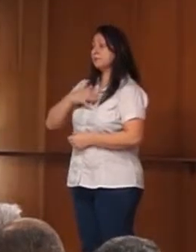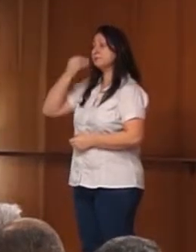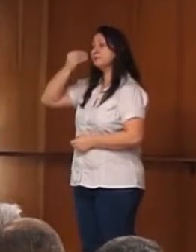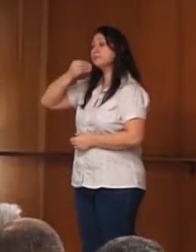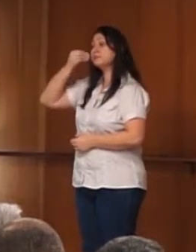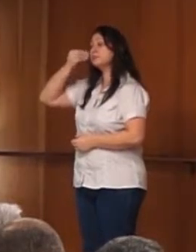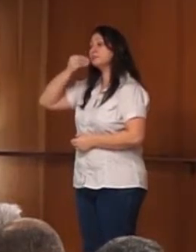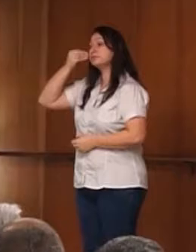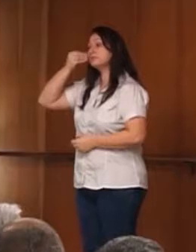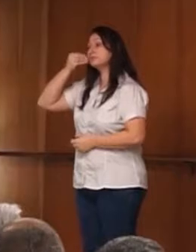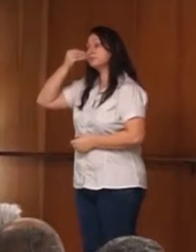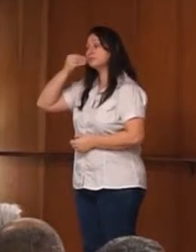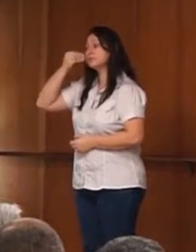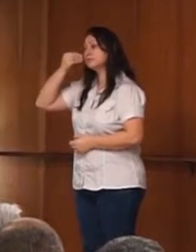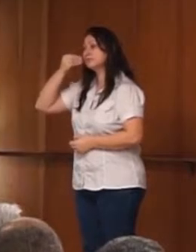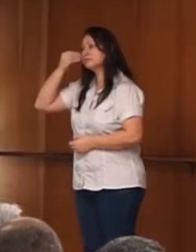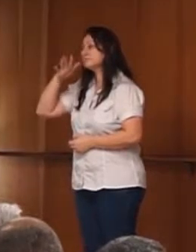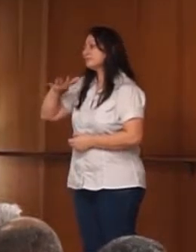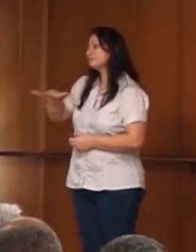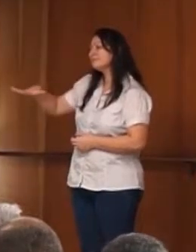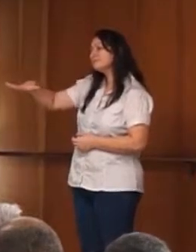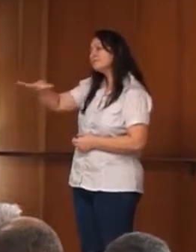experiência no campo